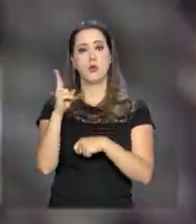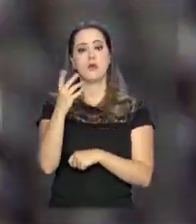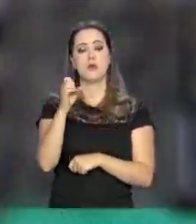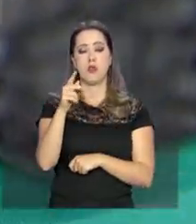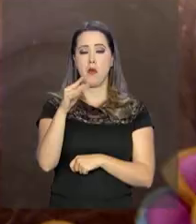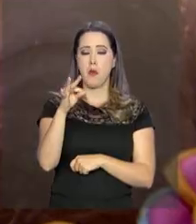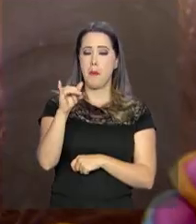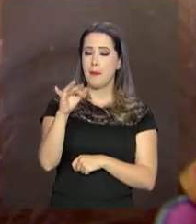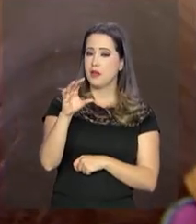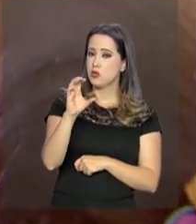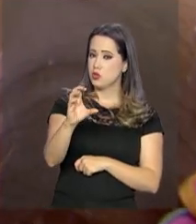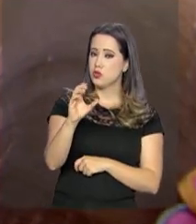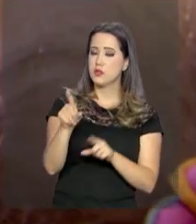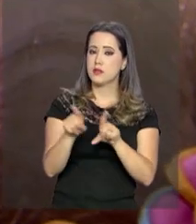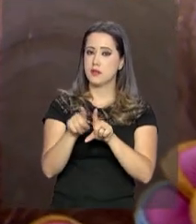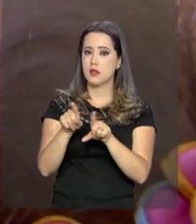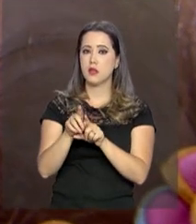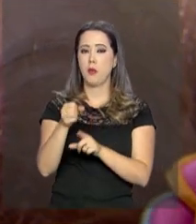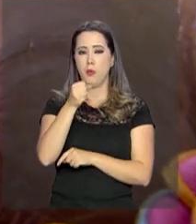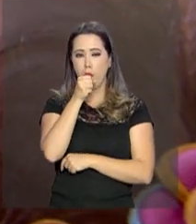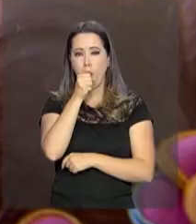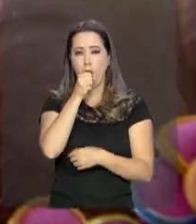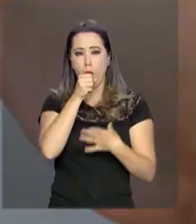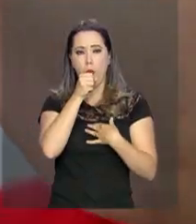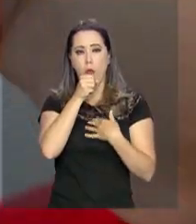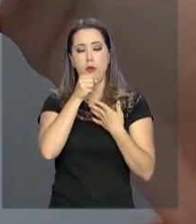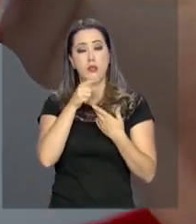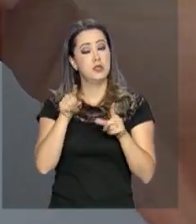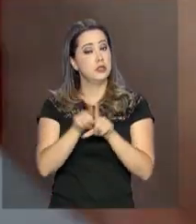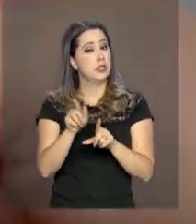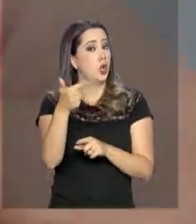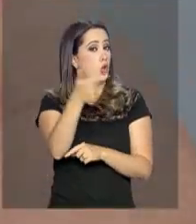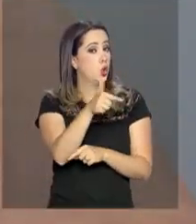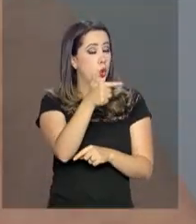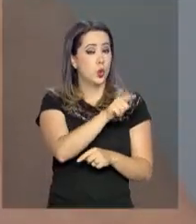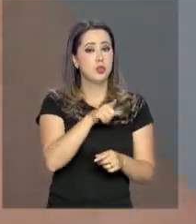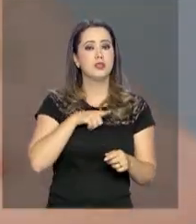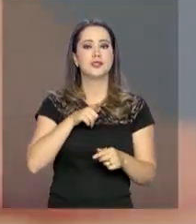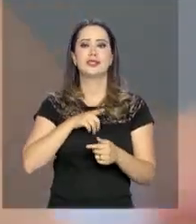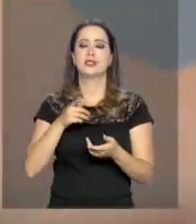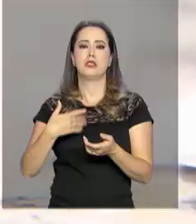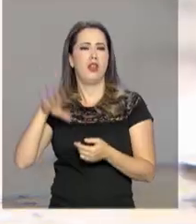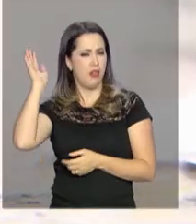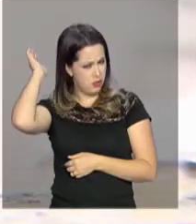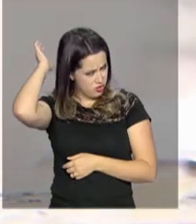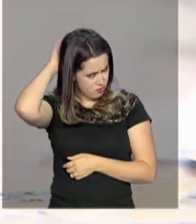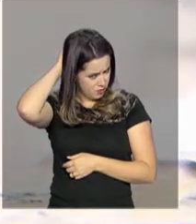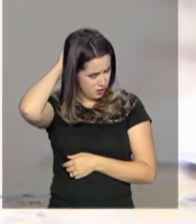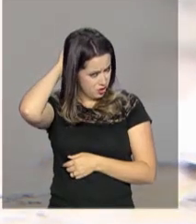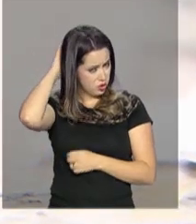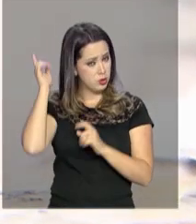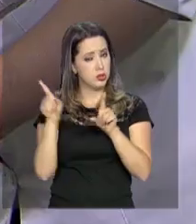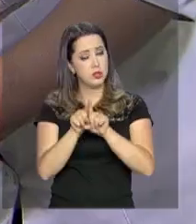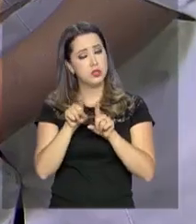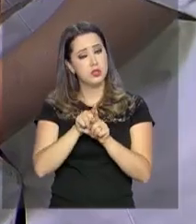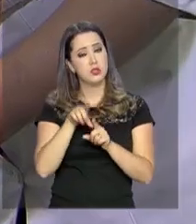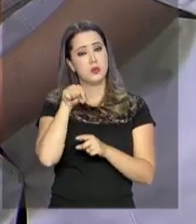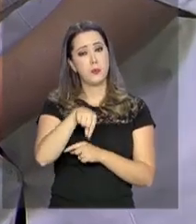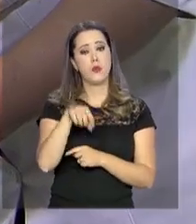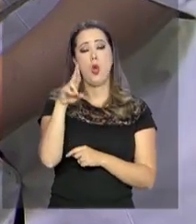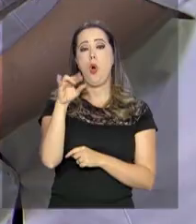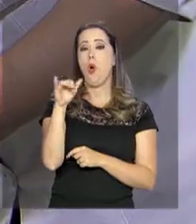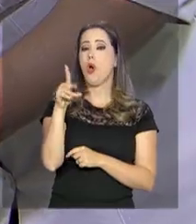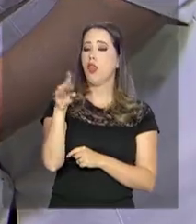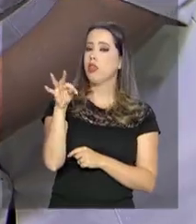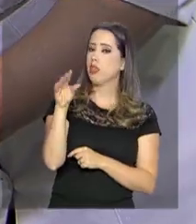a BCG. Mas tem ainda muitas outras, como a de meningite, o rotavírus e a febre amarela. Elas devem